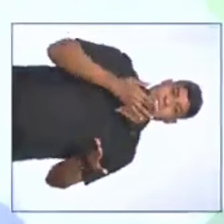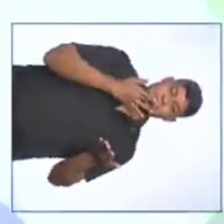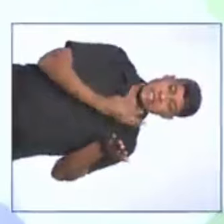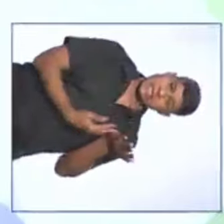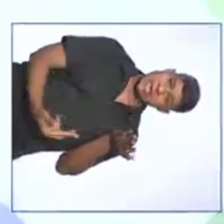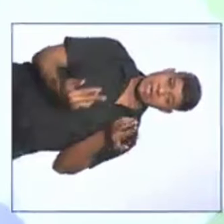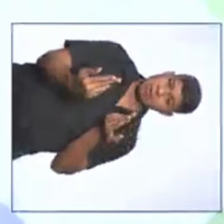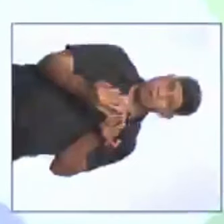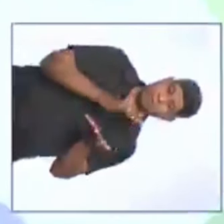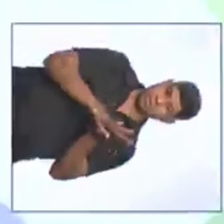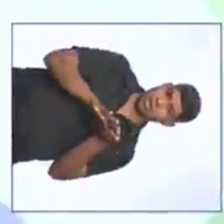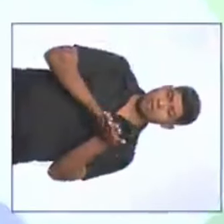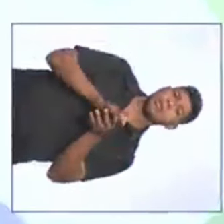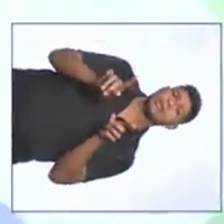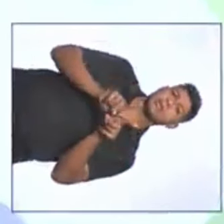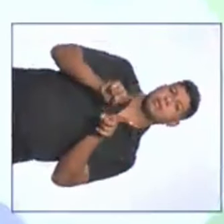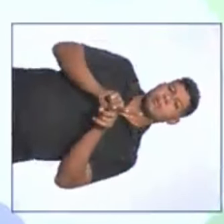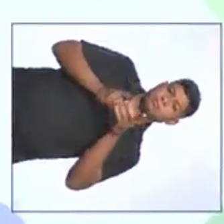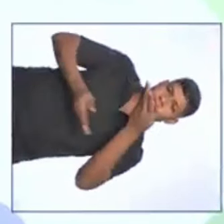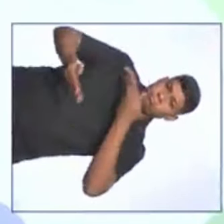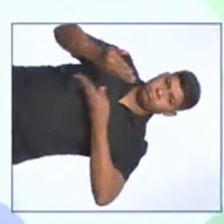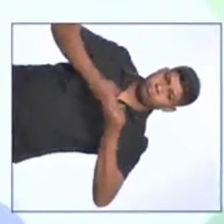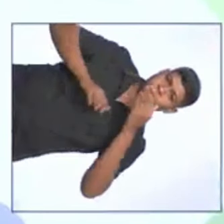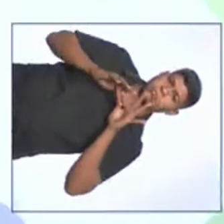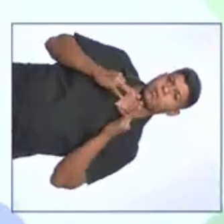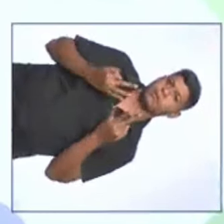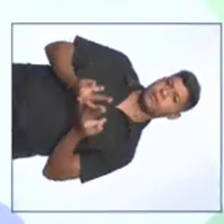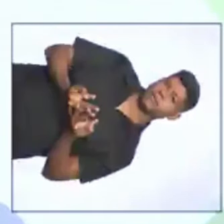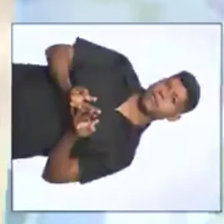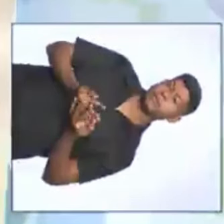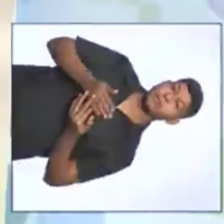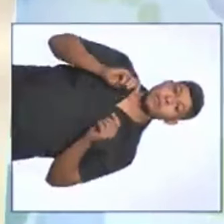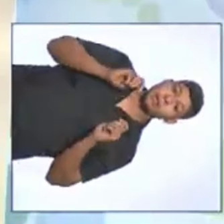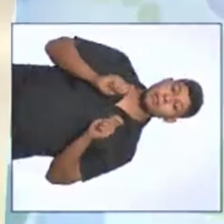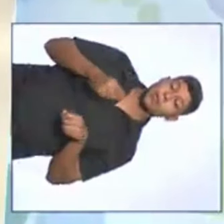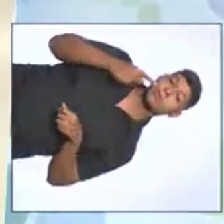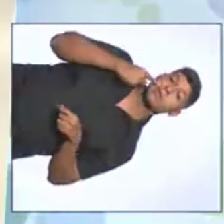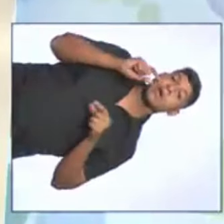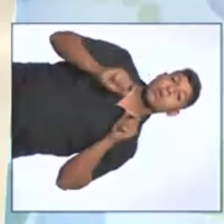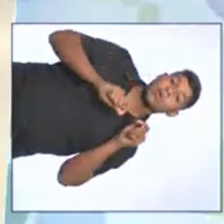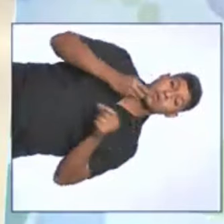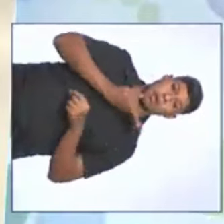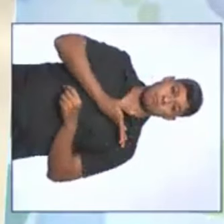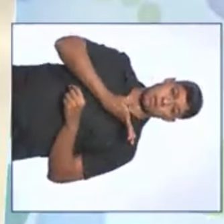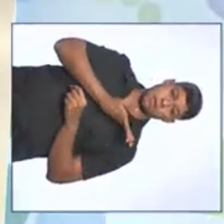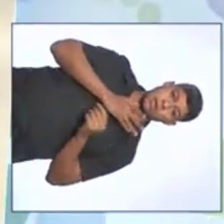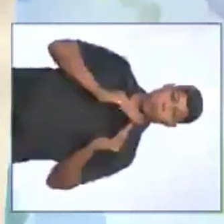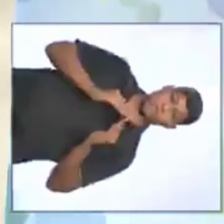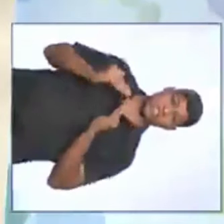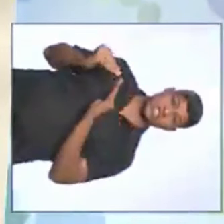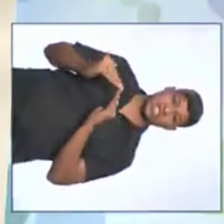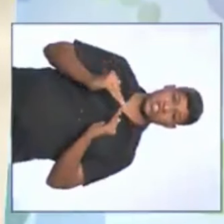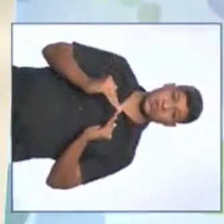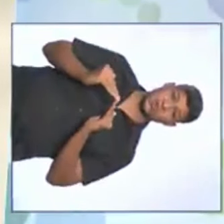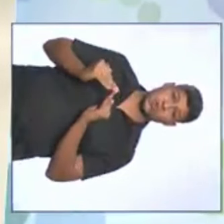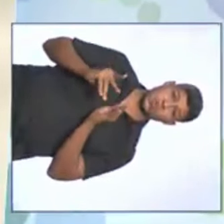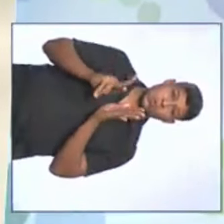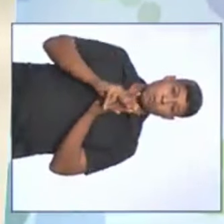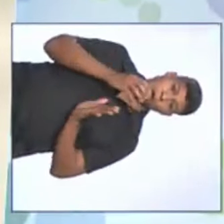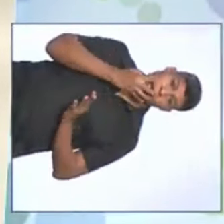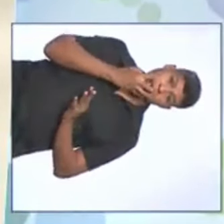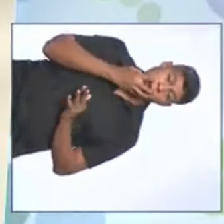que você, mas que você também considera como a sua família. A gente pode pensar em amigos, vizinhos. O próprio